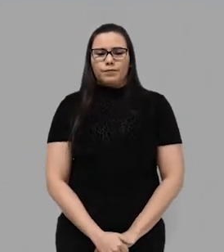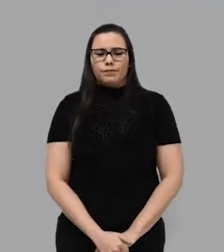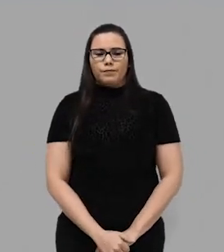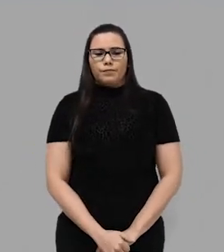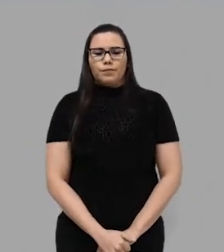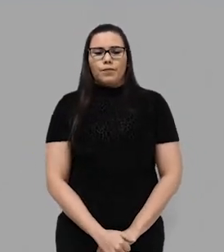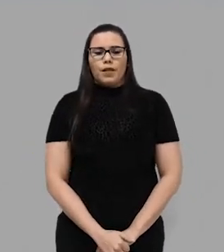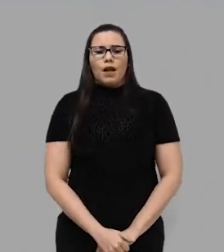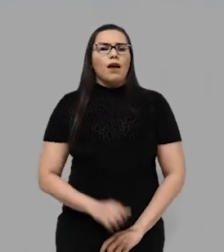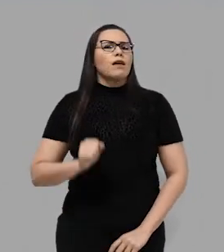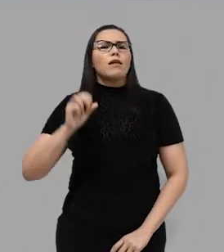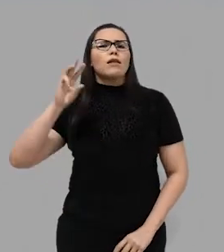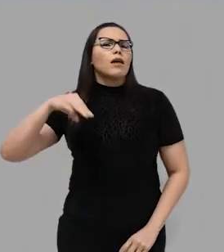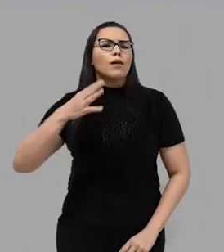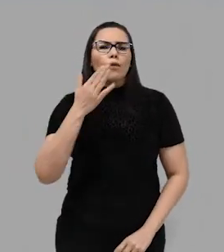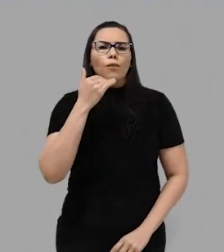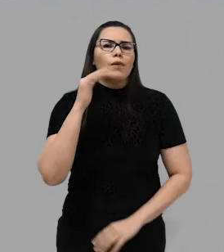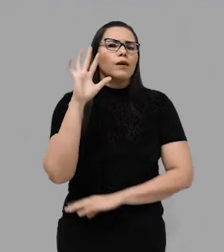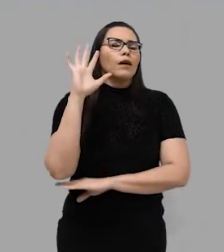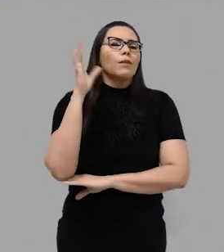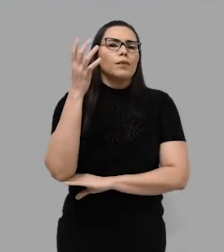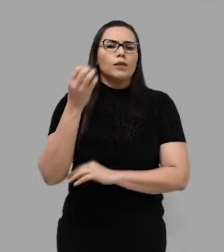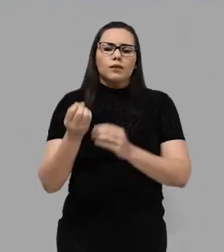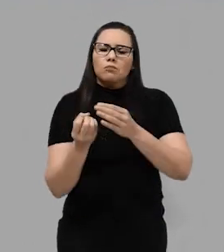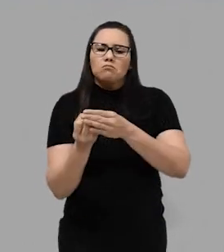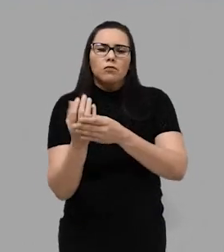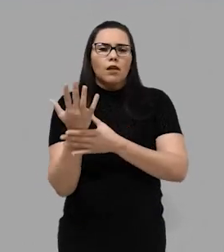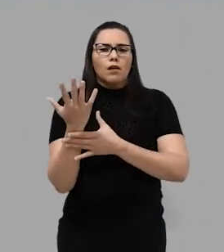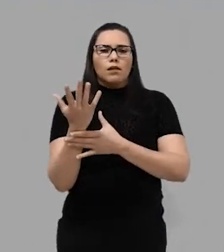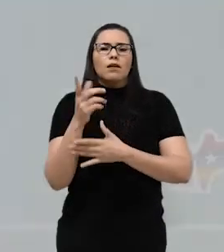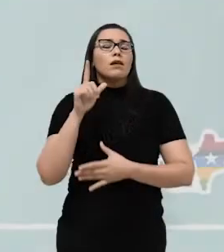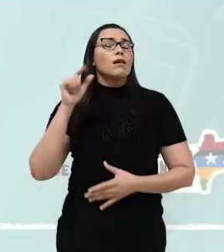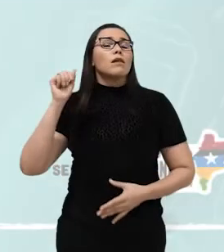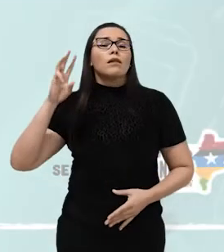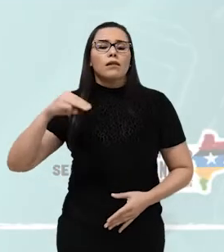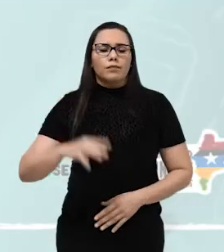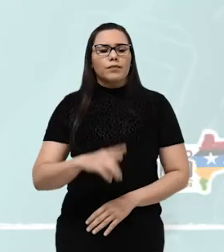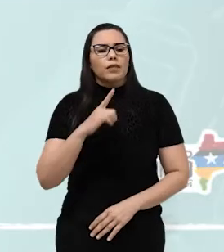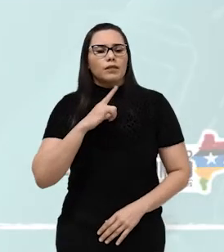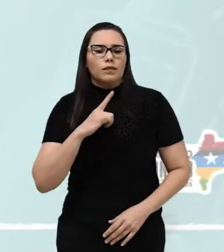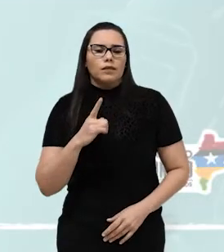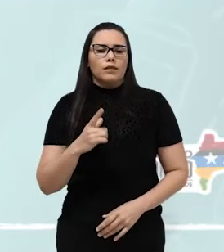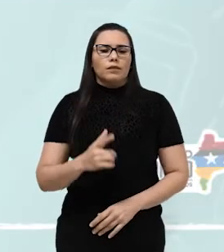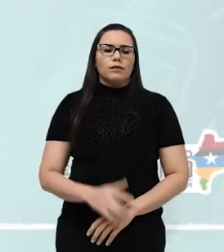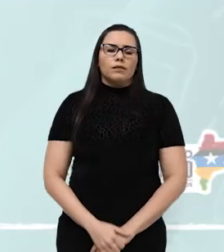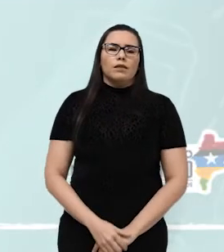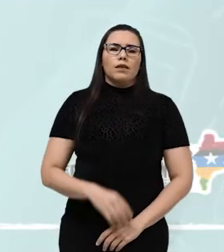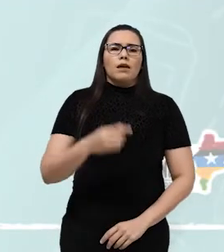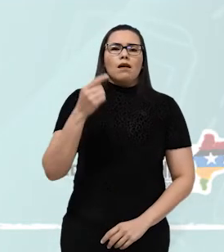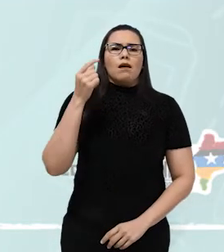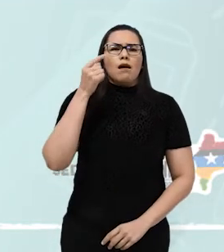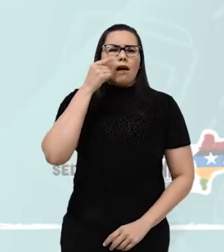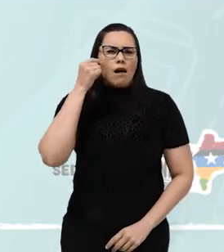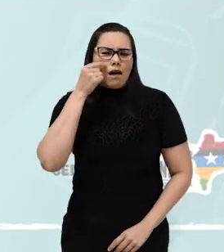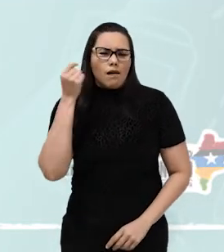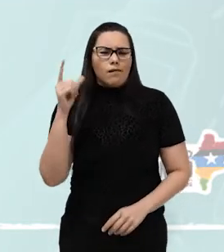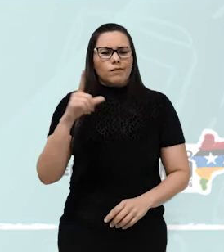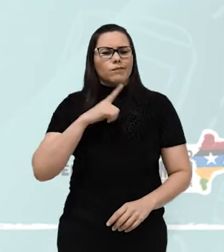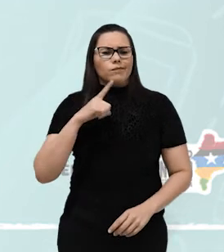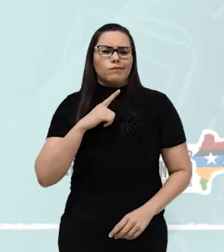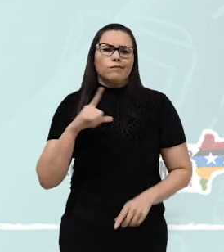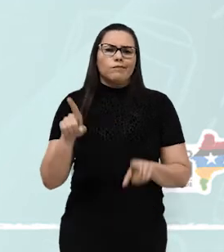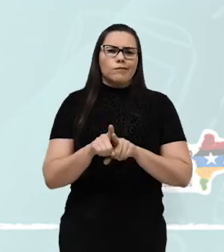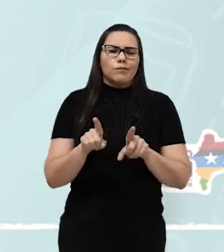vegetais. Então, quem é que vai consumir esses vegetais? Eu tenho aqui, por exemplo, pequenos roedores, eu tenho alguns insetos, né?